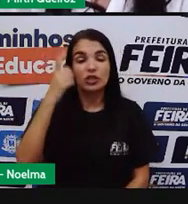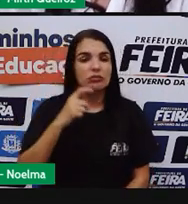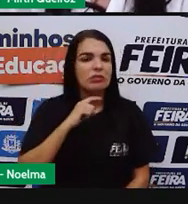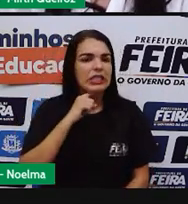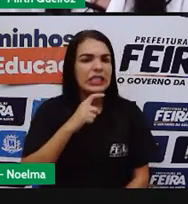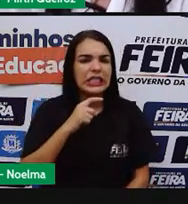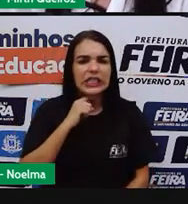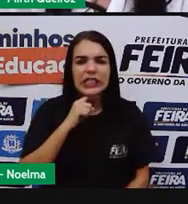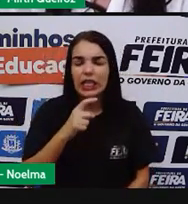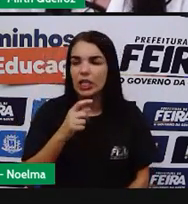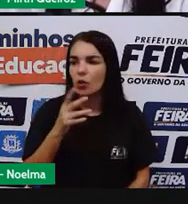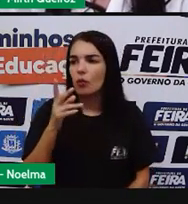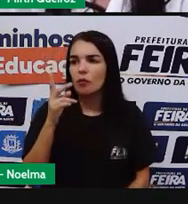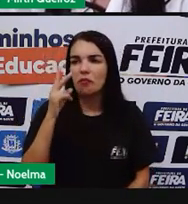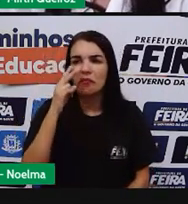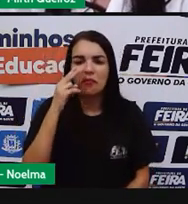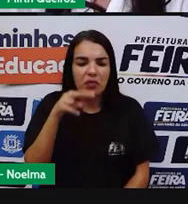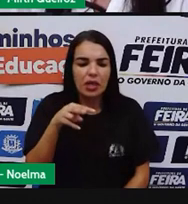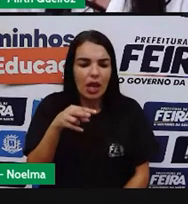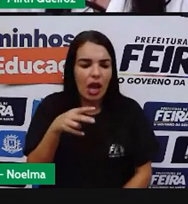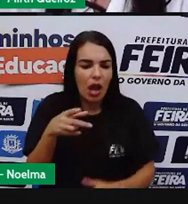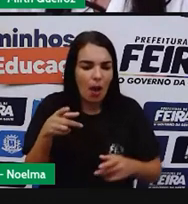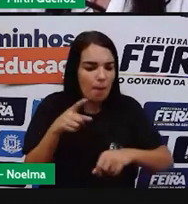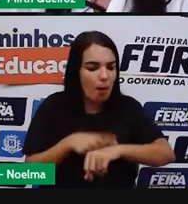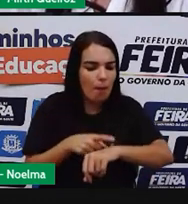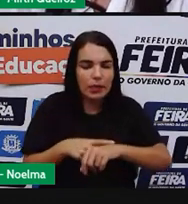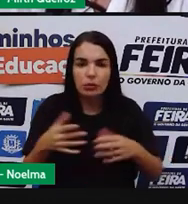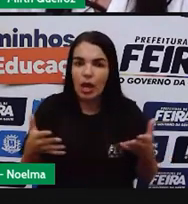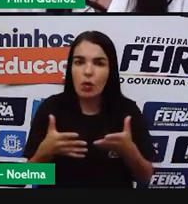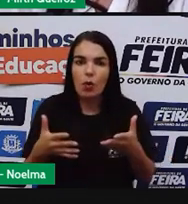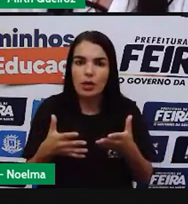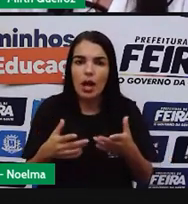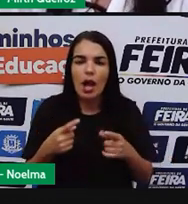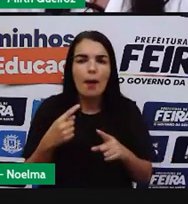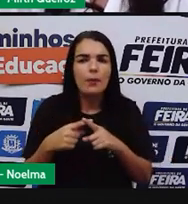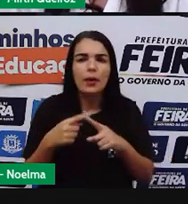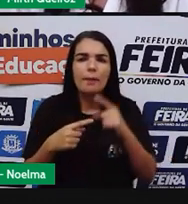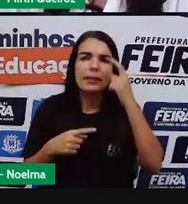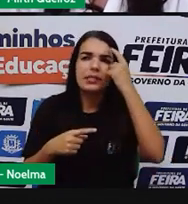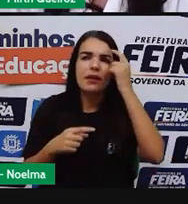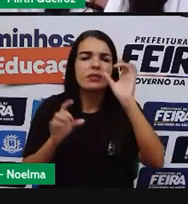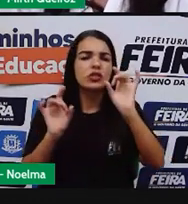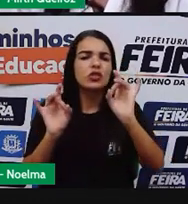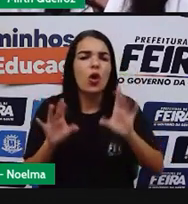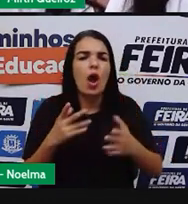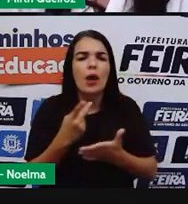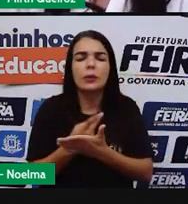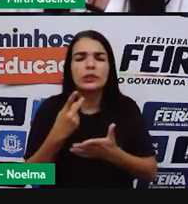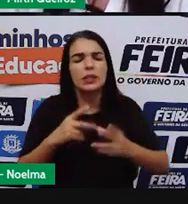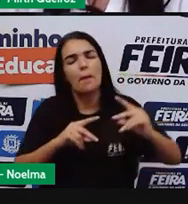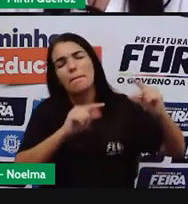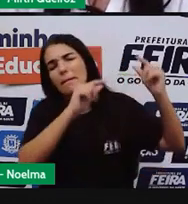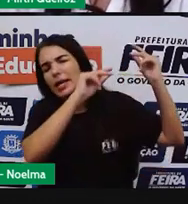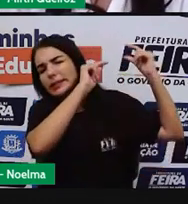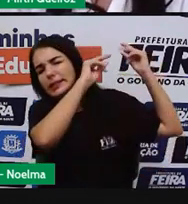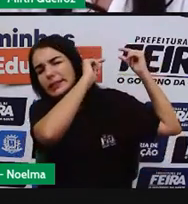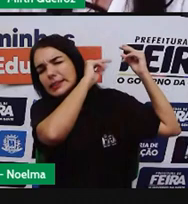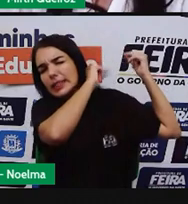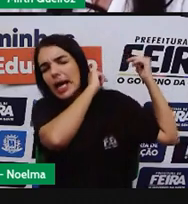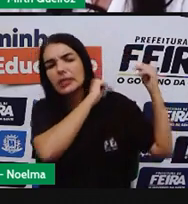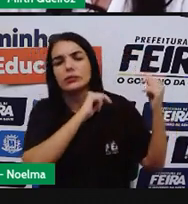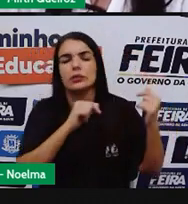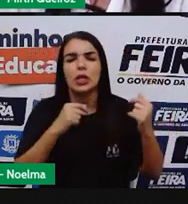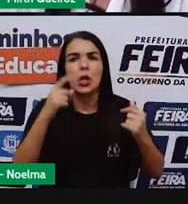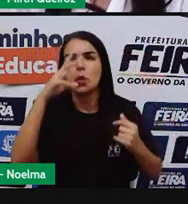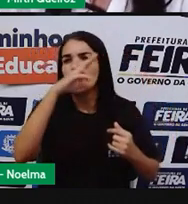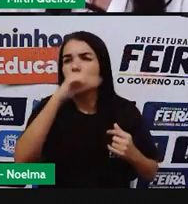história esse tipo de situação, a gente imaginava que era algo lá distante, que nunca iria acontecer com a gente, que não estaria próximo da